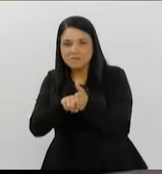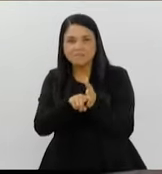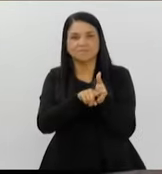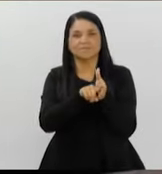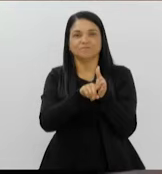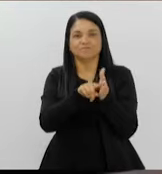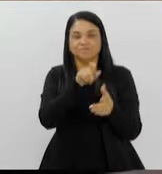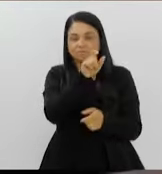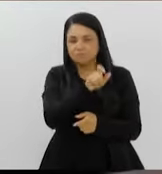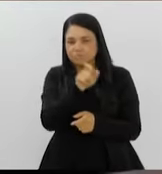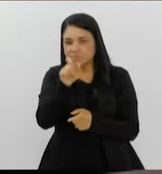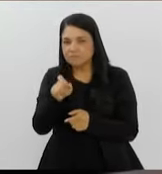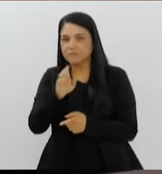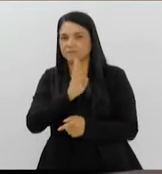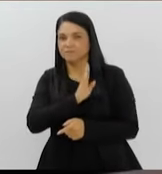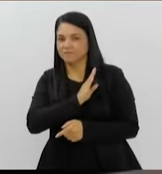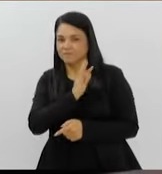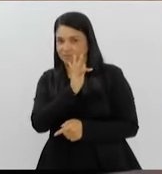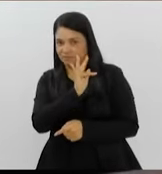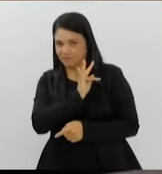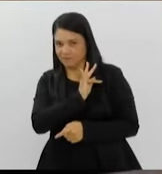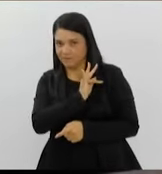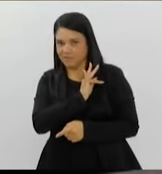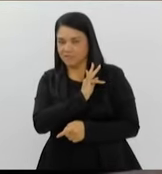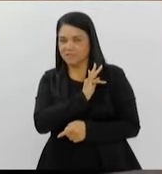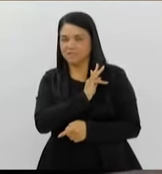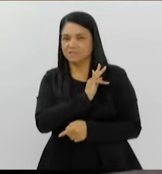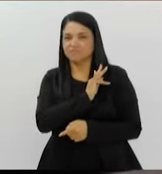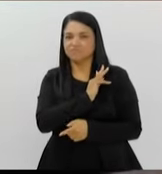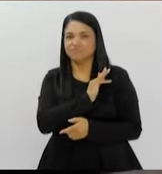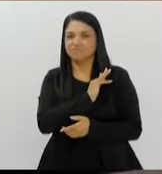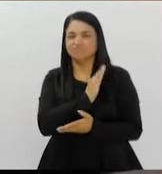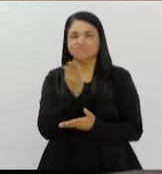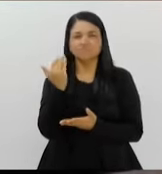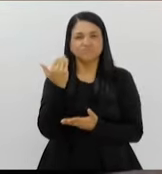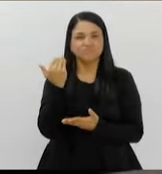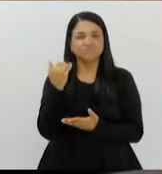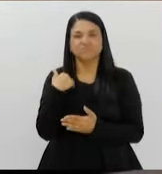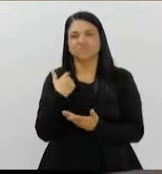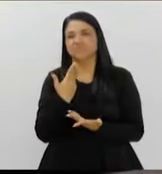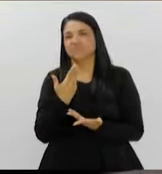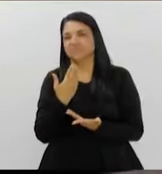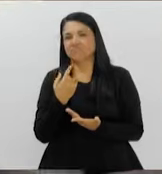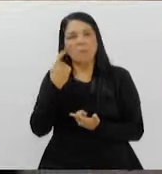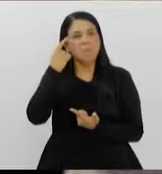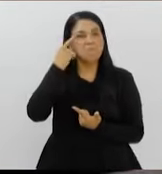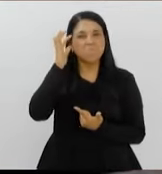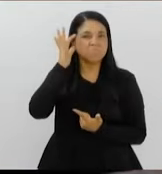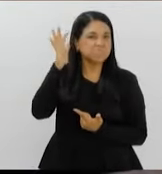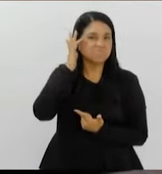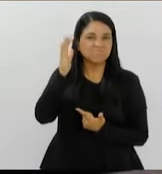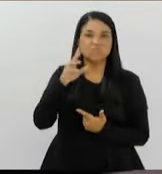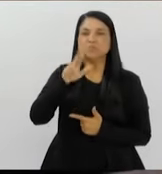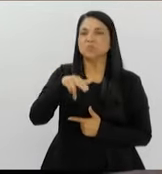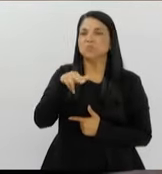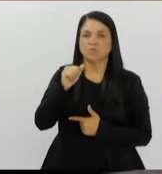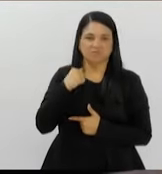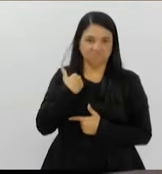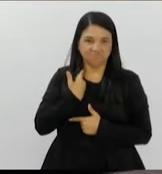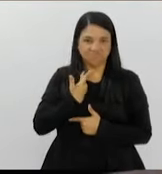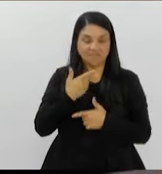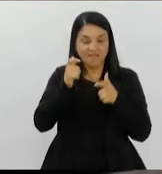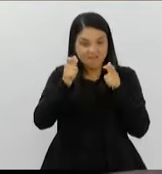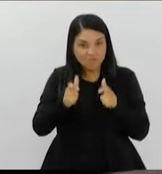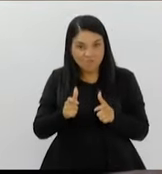que as pessoas da Baixada Fluminense, há pouco tempo, jamais pensariam em ter ali